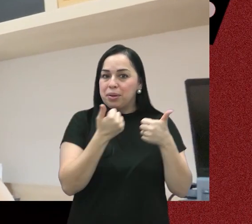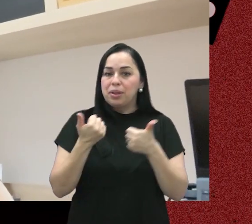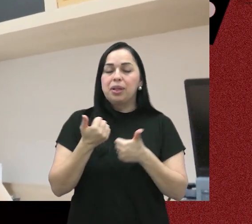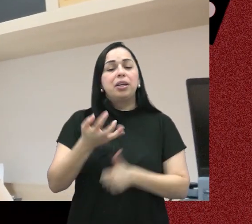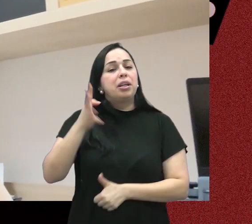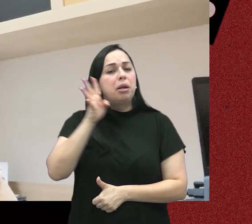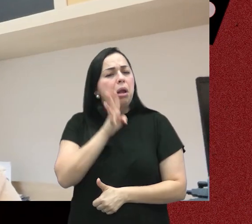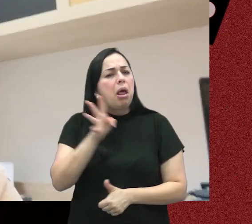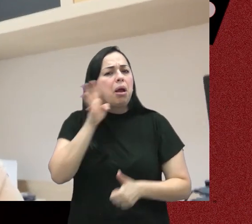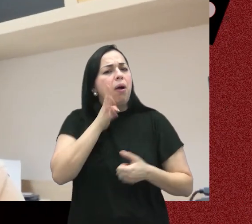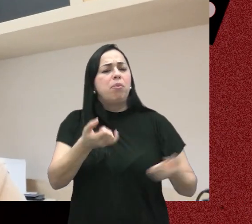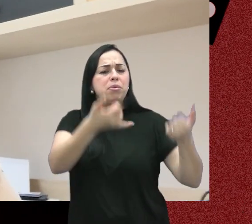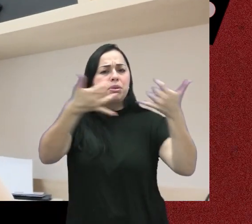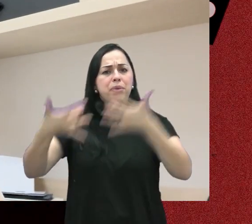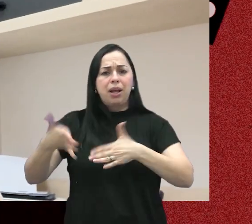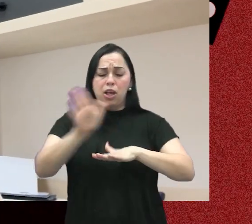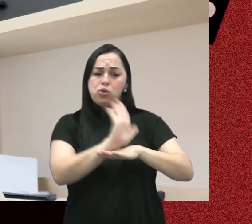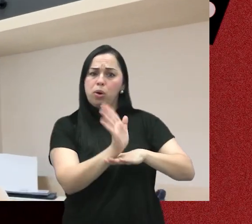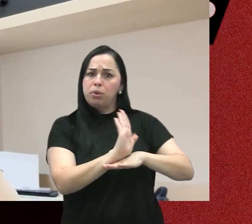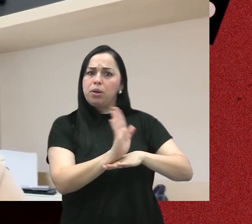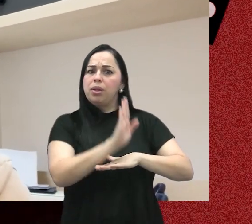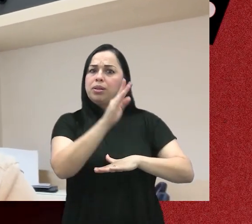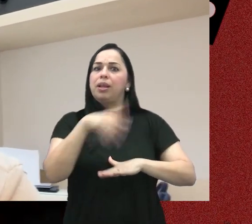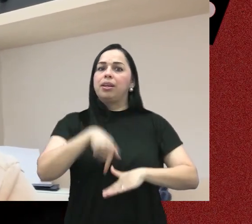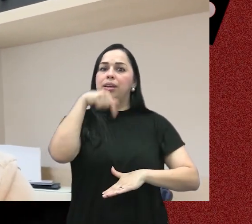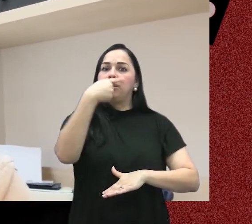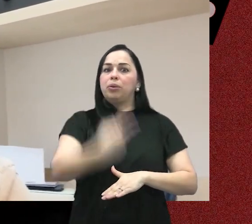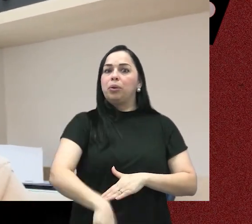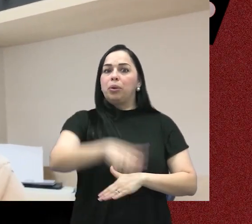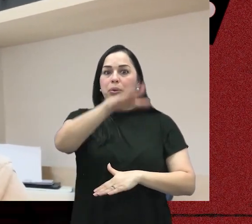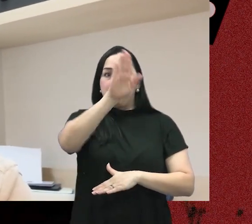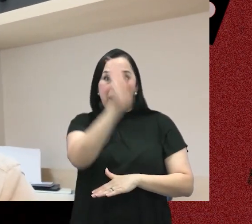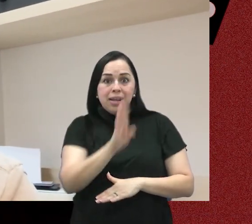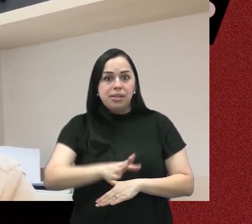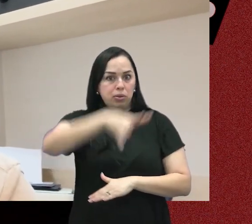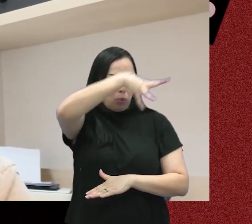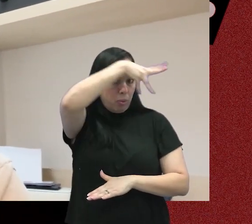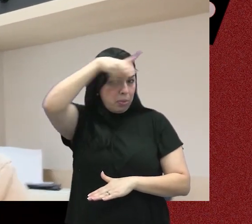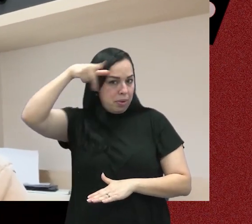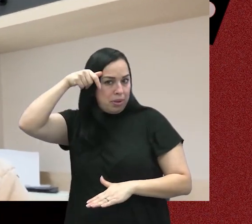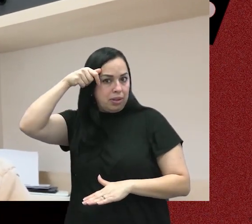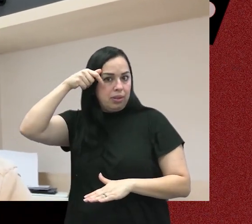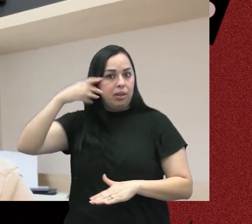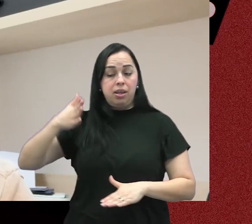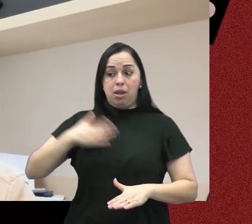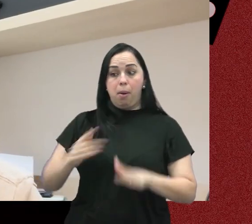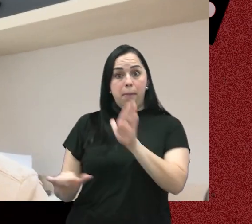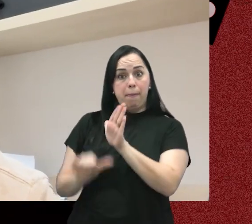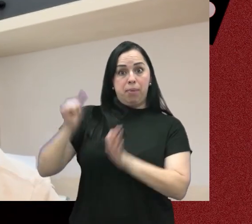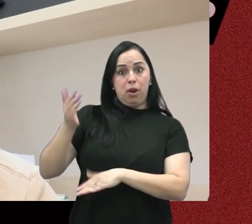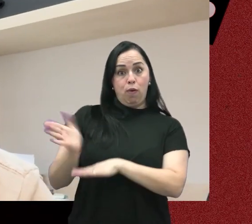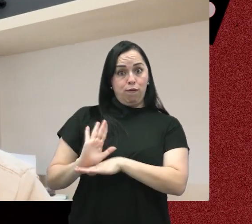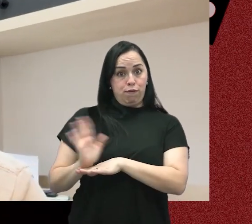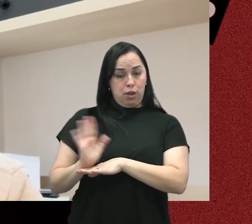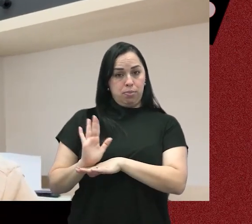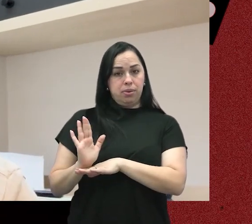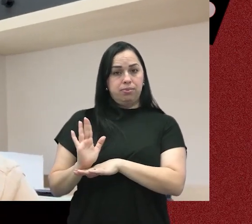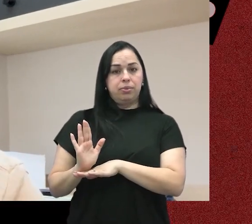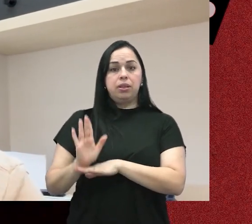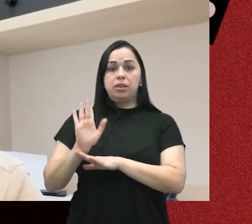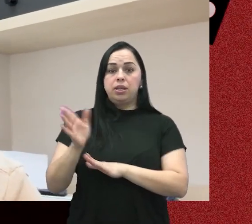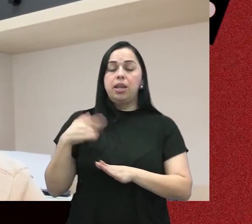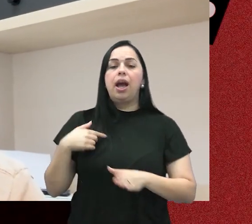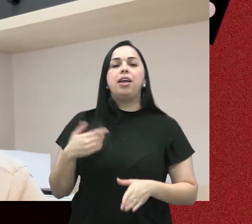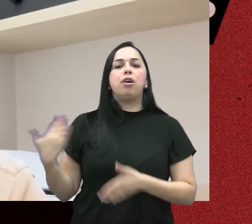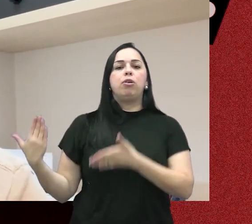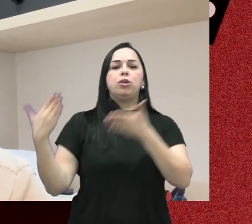que legal poder falar um pouquinho do cinema mato-grossense, do meu primeiro longa de ficção, A Batalha de Xangri-Lá. Um filme que eu passei uma